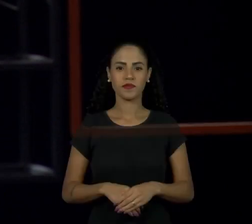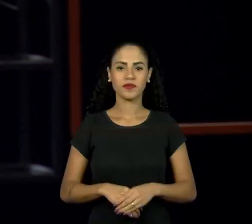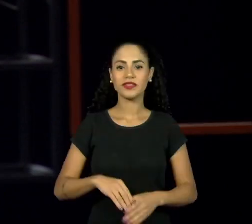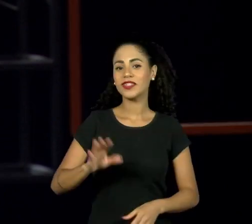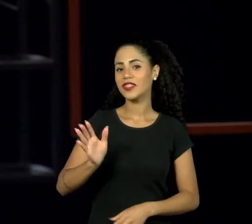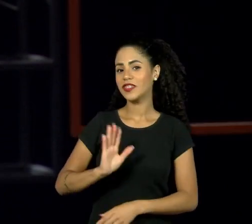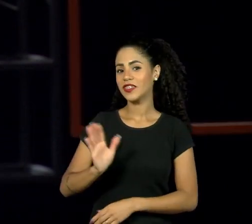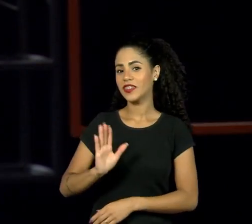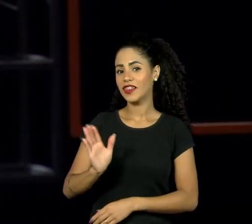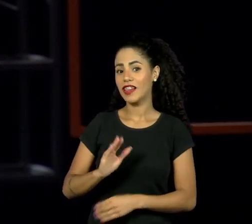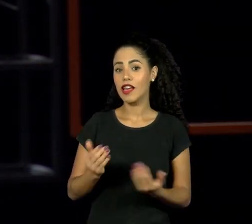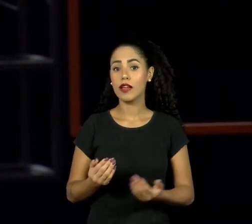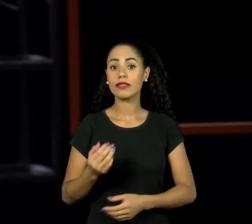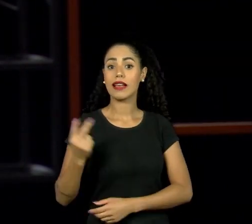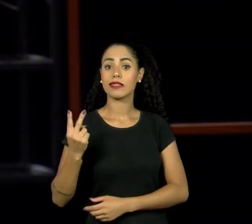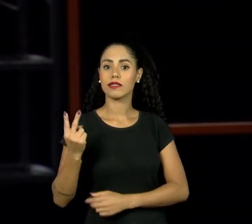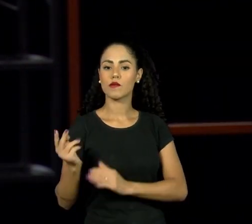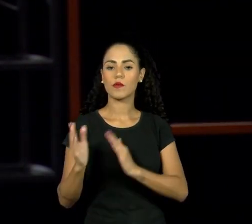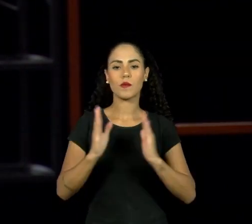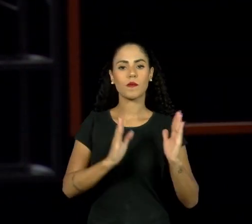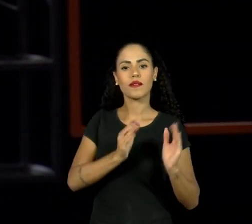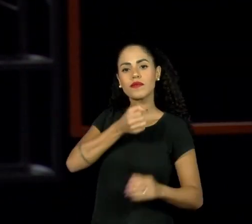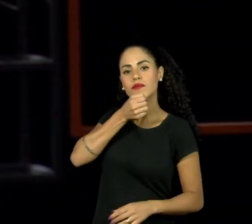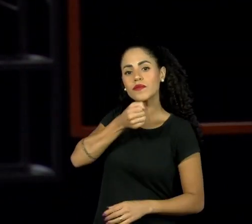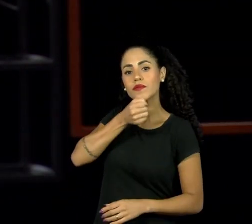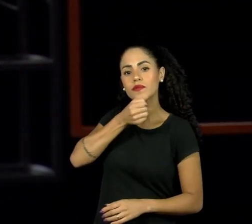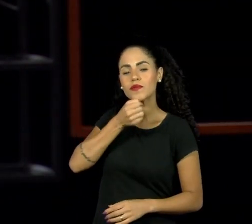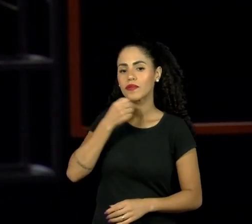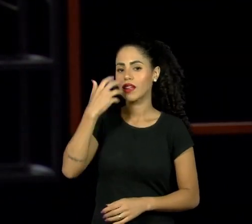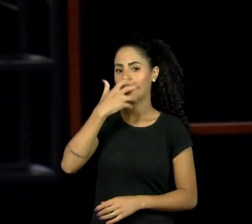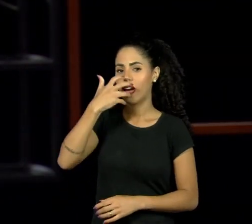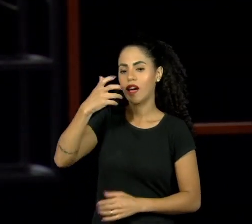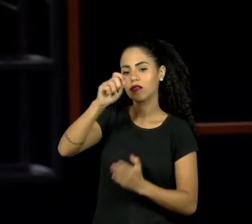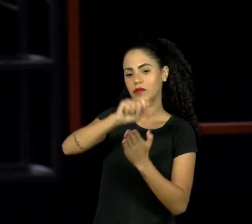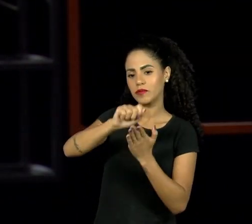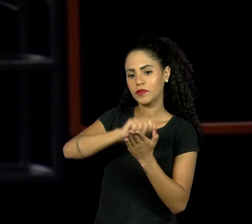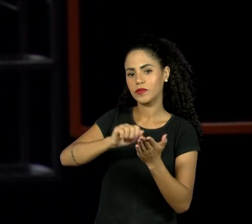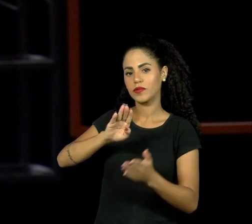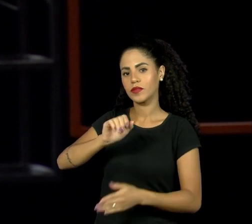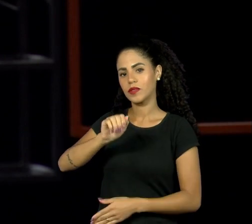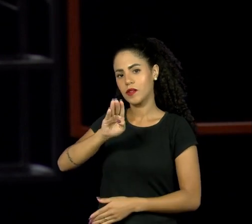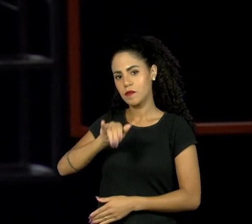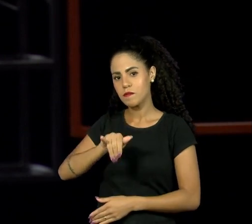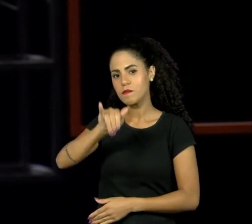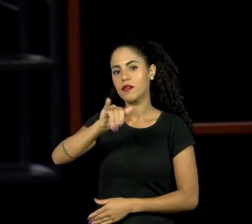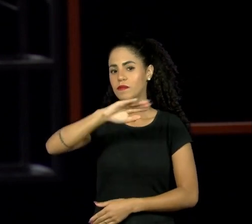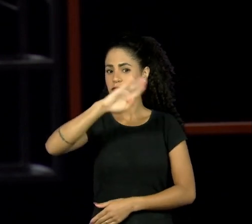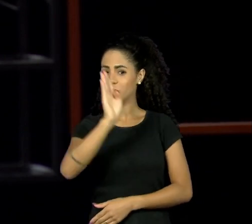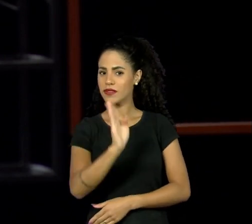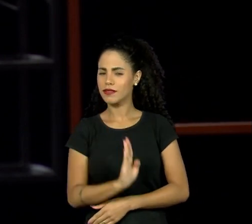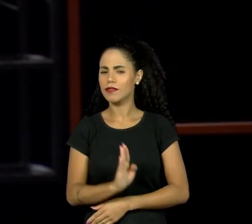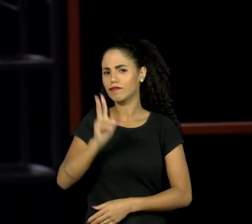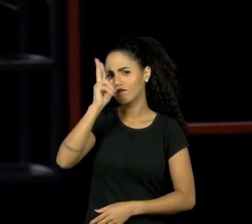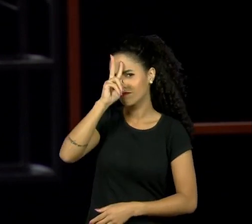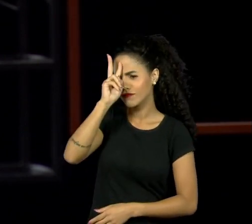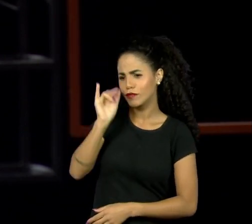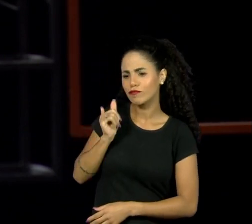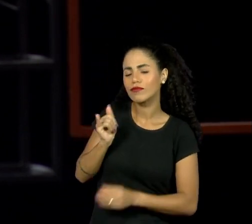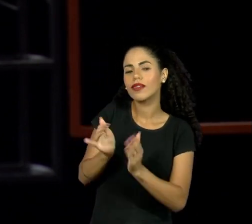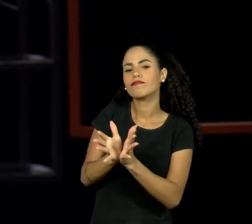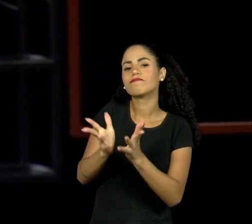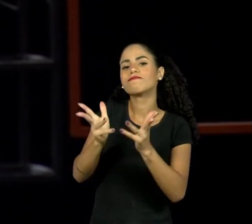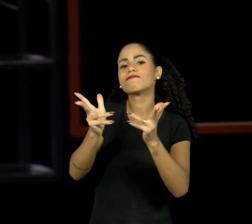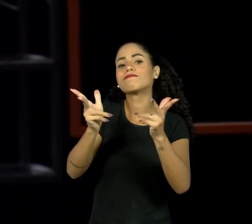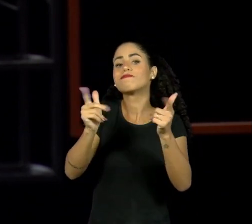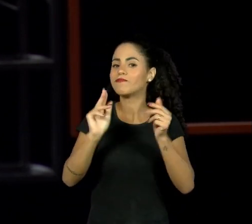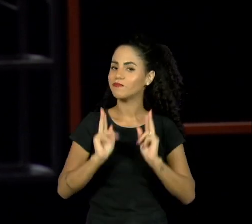Olá, esta é a segunda parte da entrevista com a cantora e compositora Baby do Brasil. Baby tem histórias incríveis para